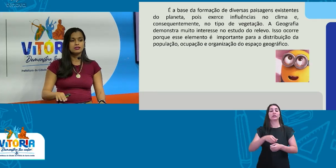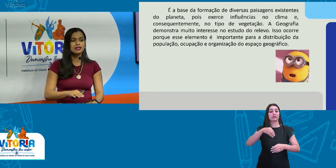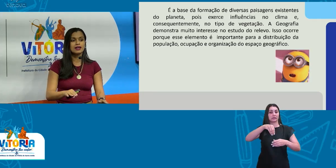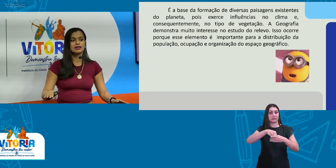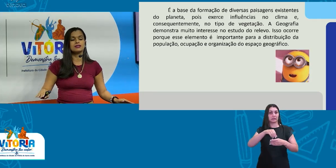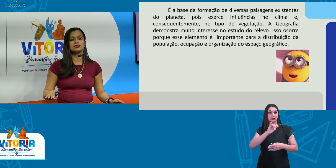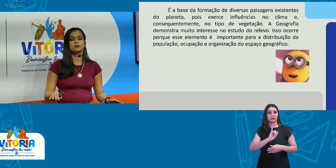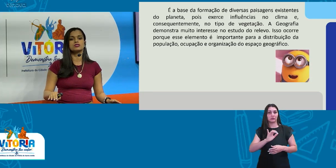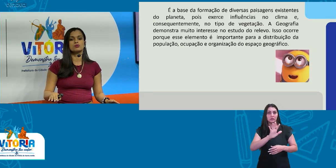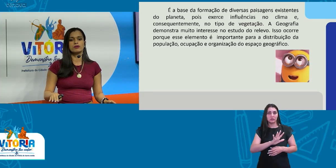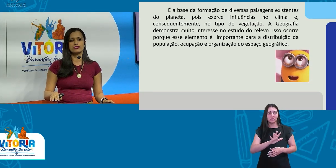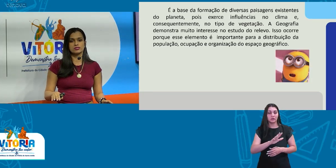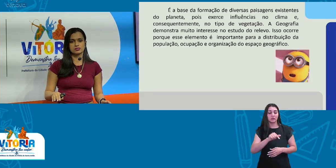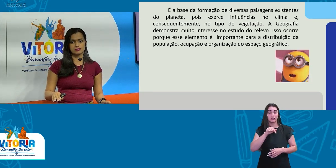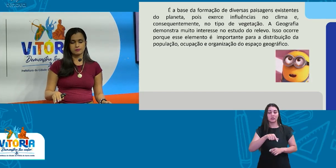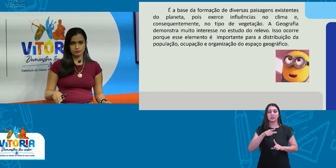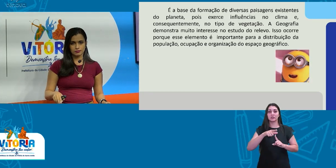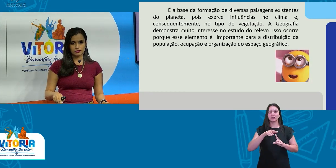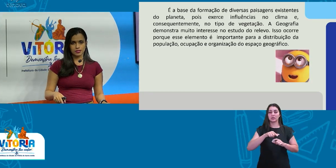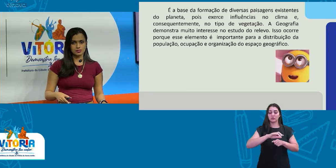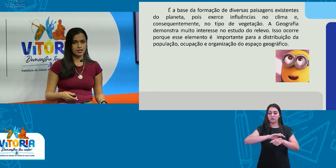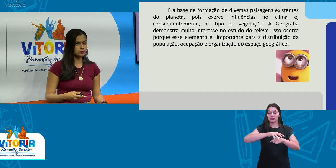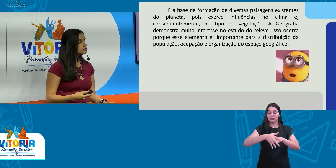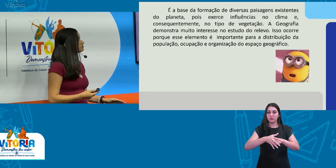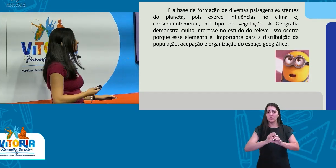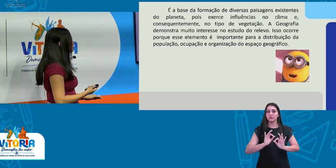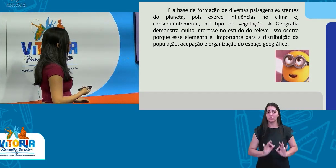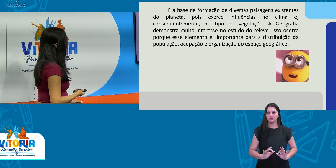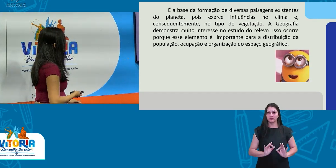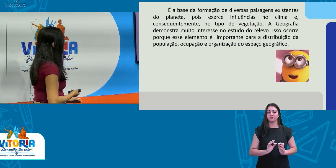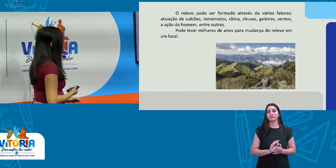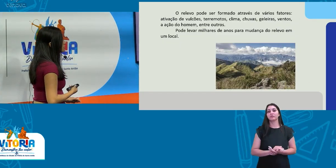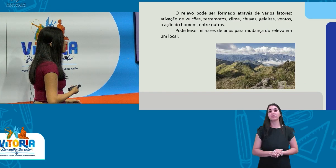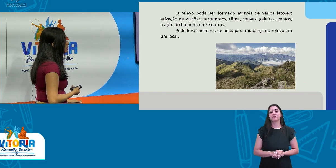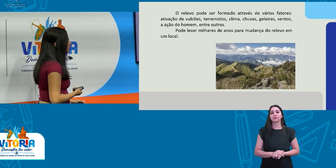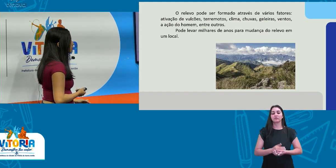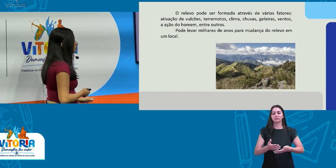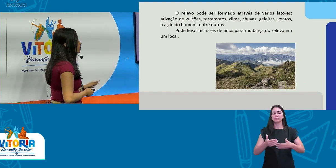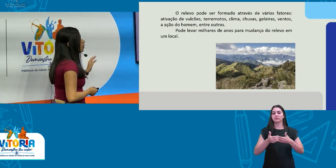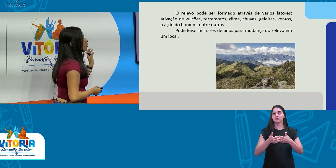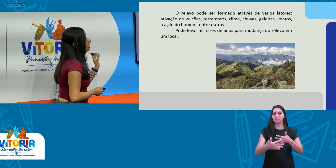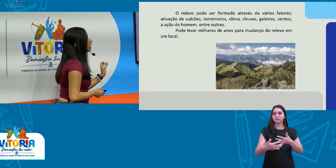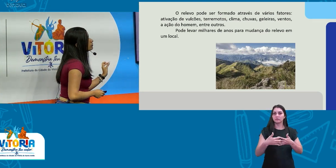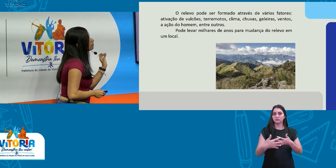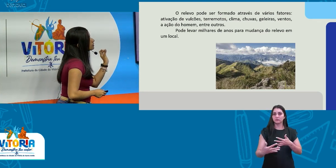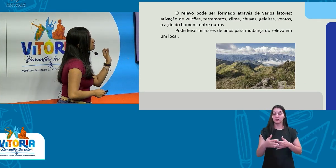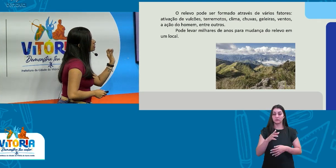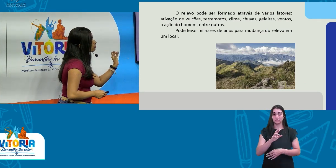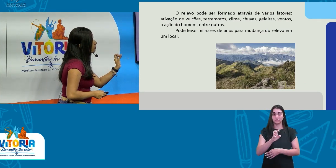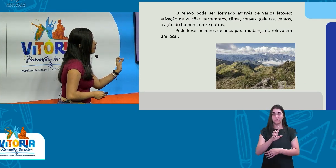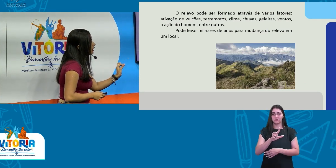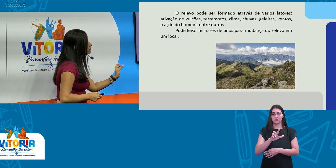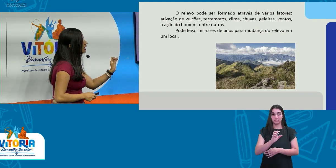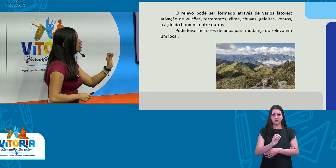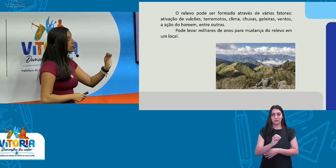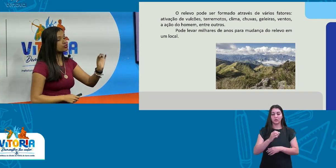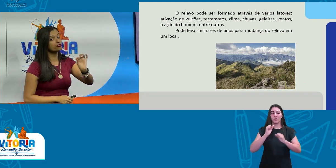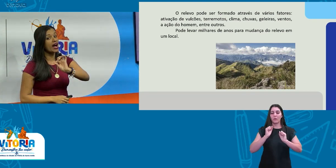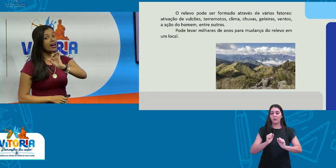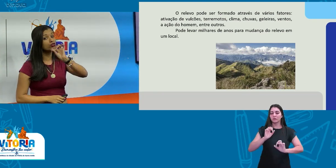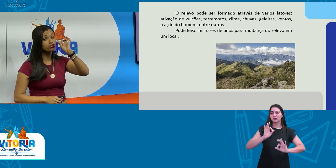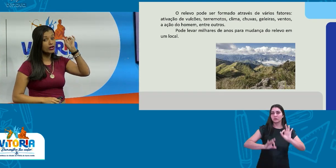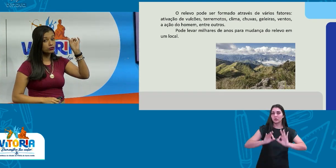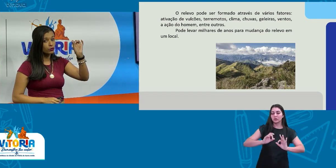paisagem, naquele tipo de superfície. Tá certo? Seguindo. O relevo pode ser formado